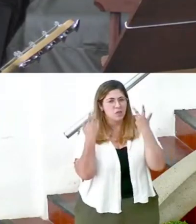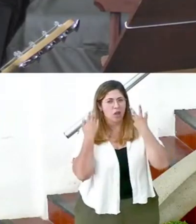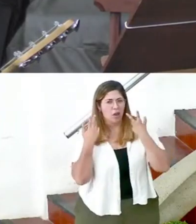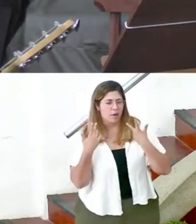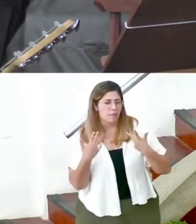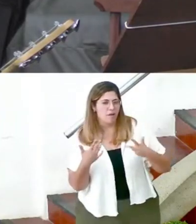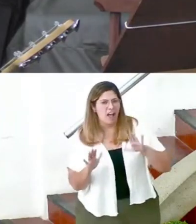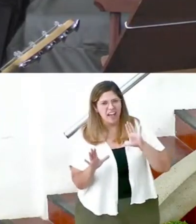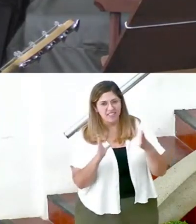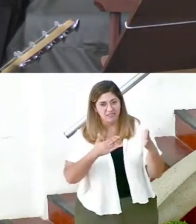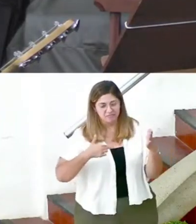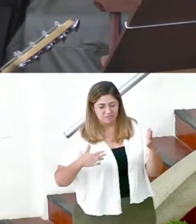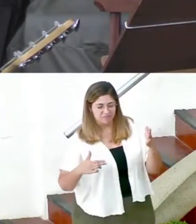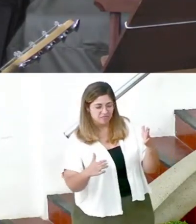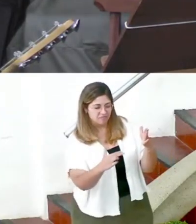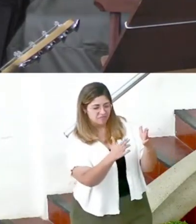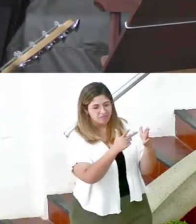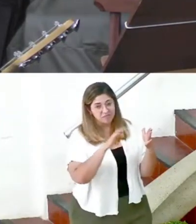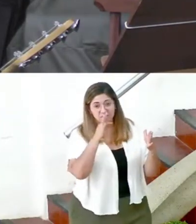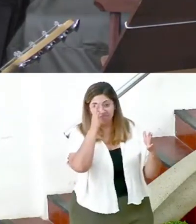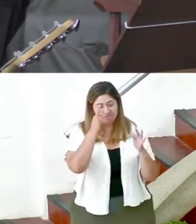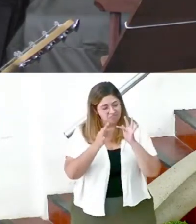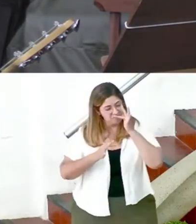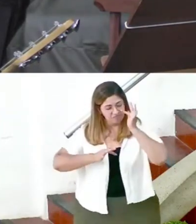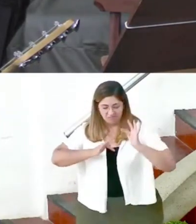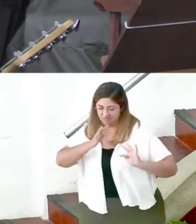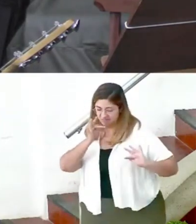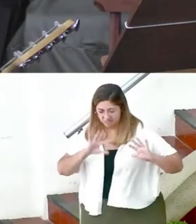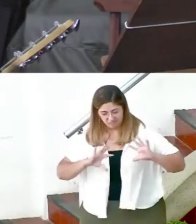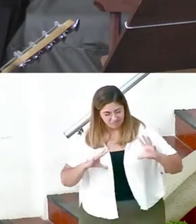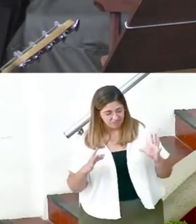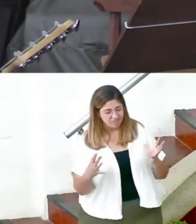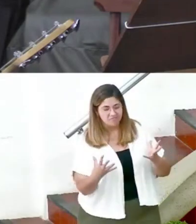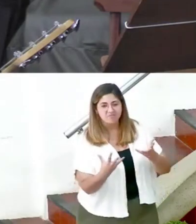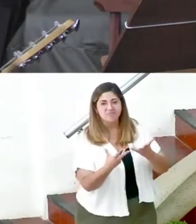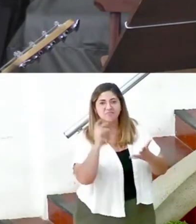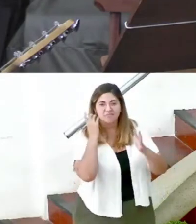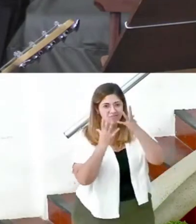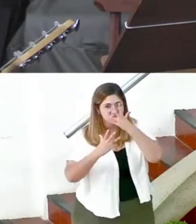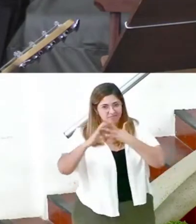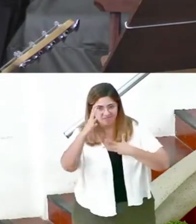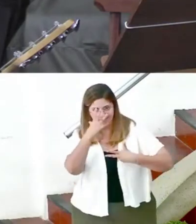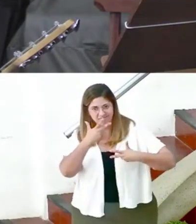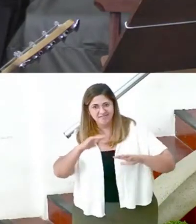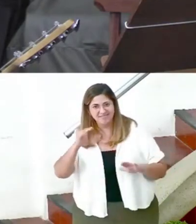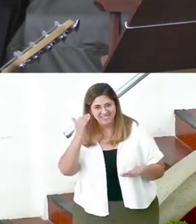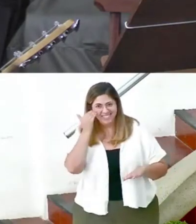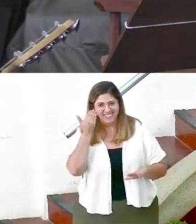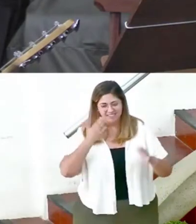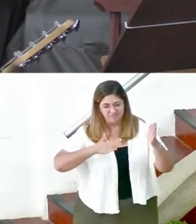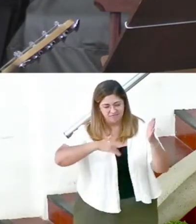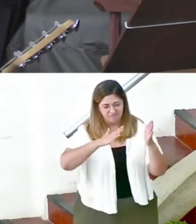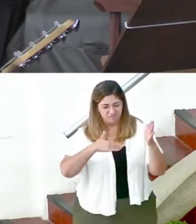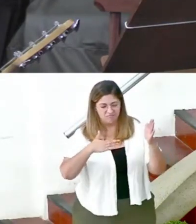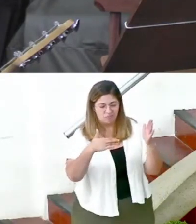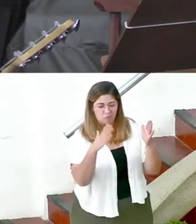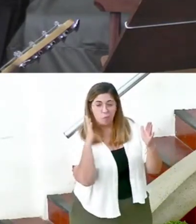nesse vaso, né? A gente pinta o vaso que originalmente é marrom, a gente dá uma recalchutada nesse vaso e ele fica até